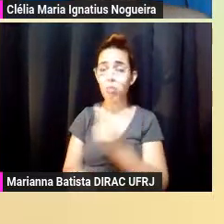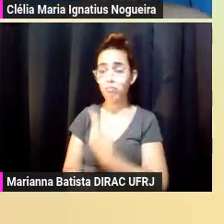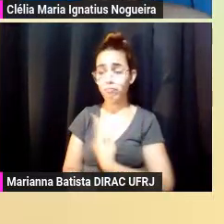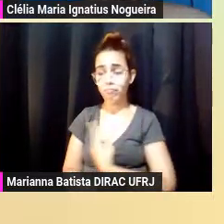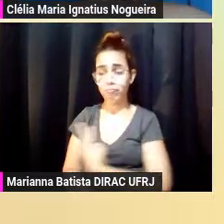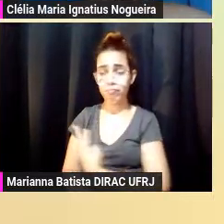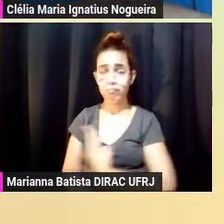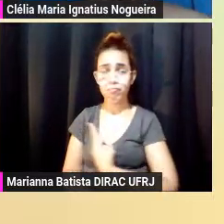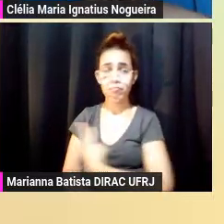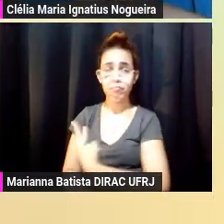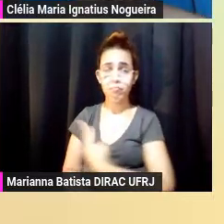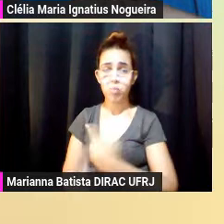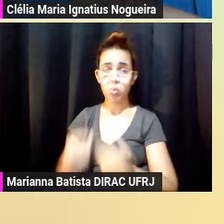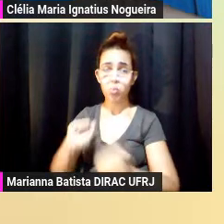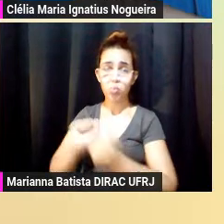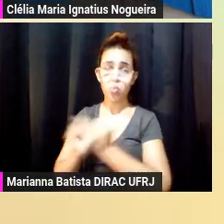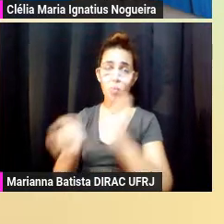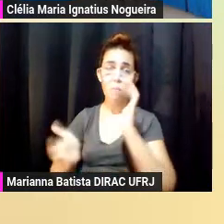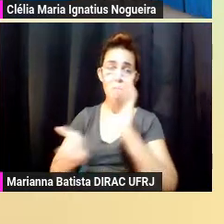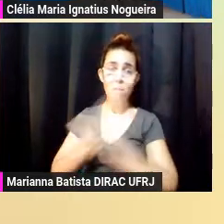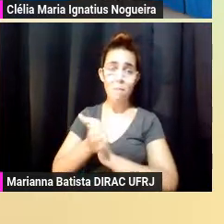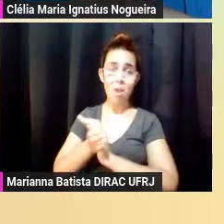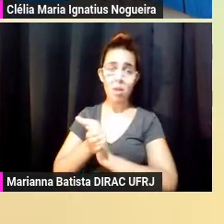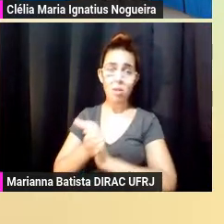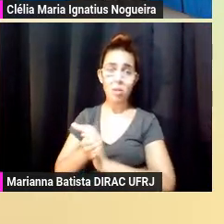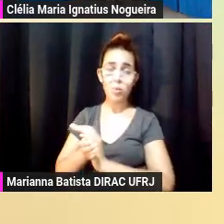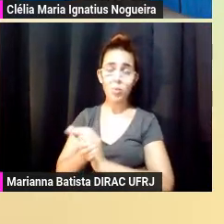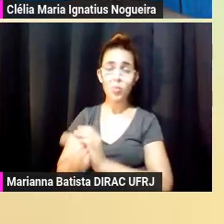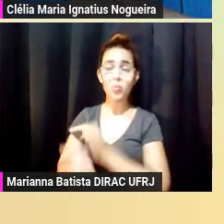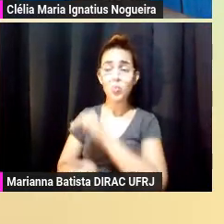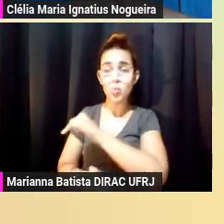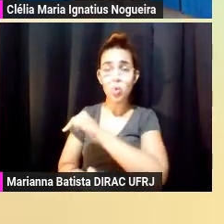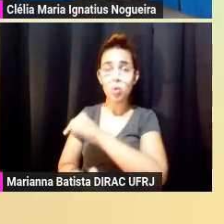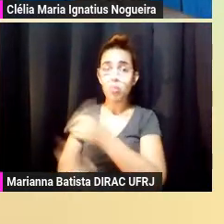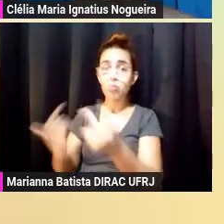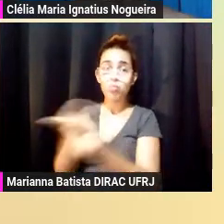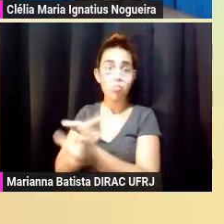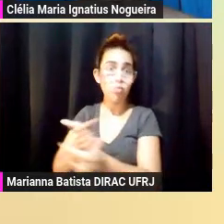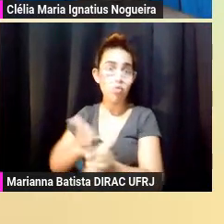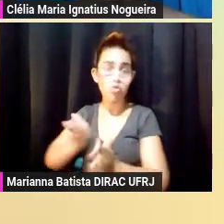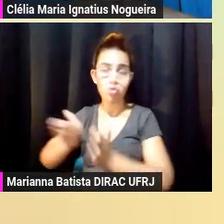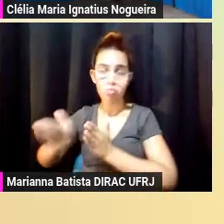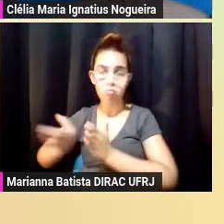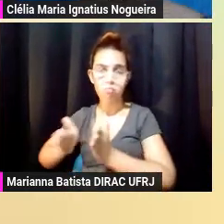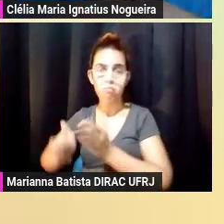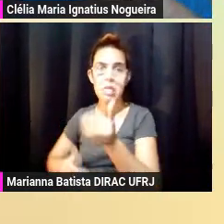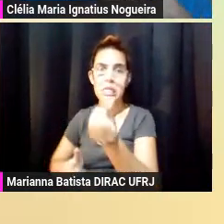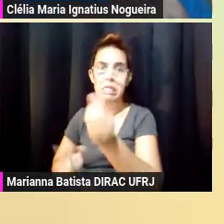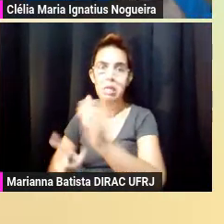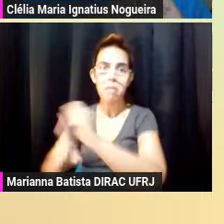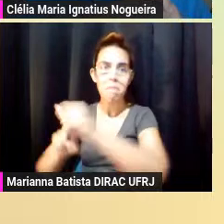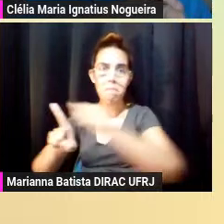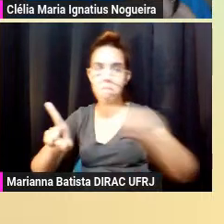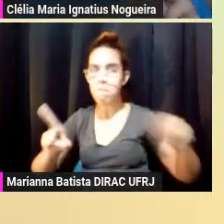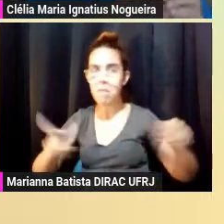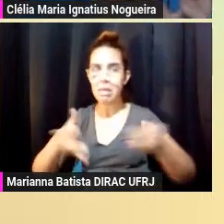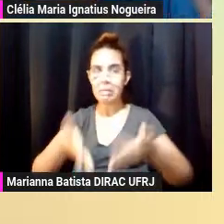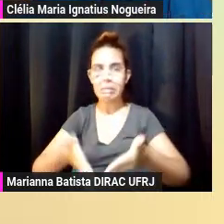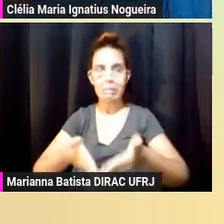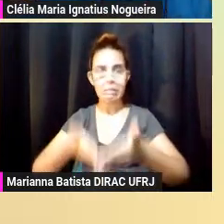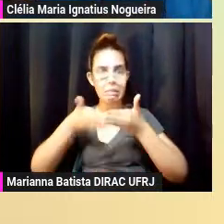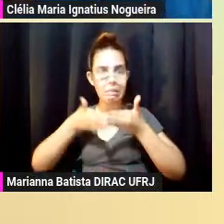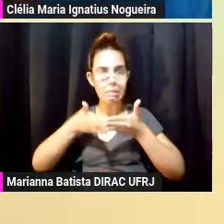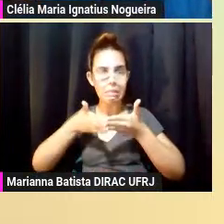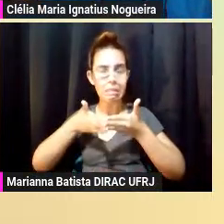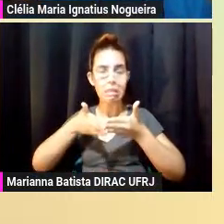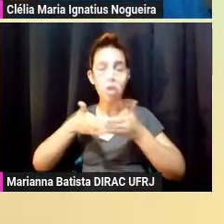Naquela época, não tinha 6 meses de licença, viu, Geisa? Não tinha, eram 3. Eu tinha tirado o